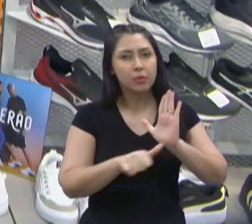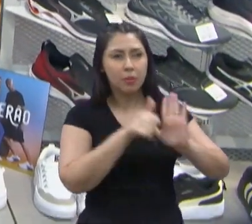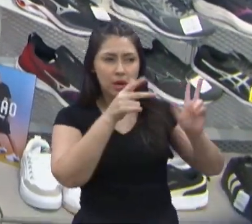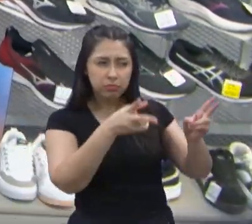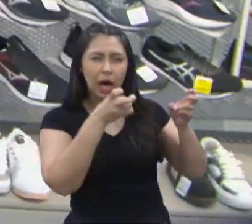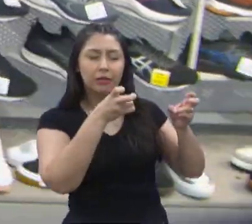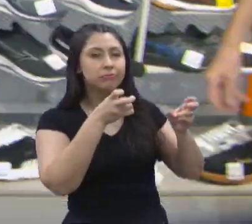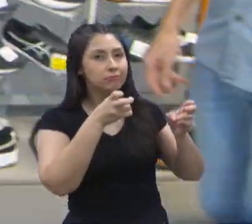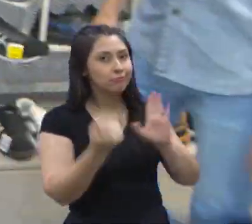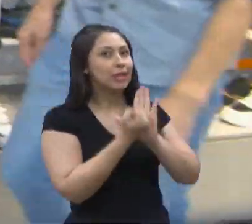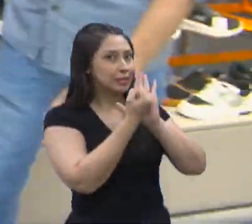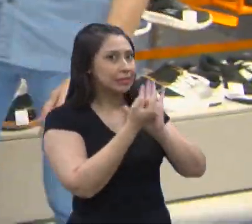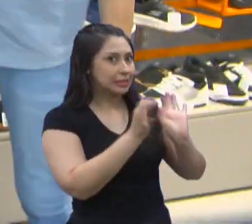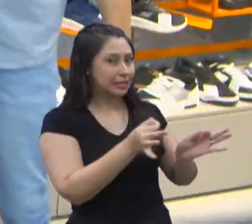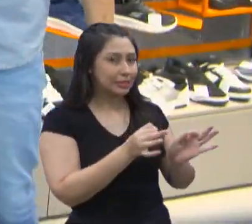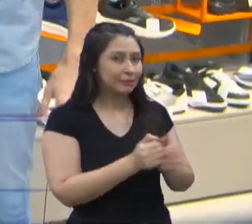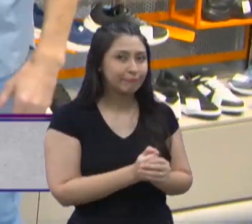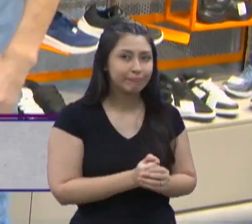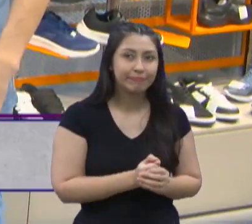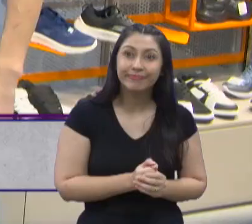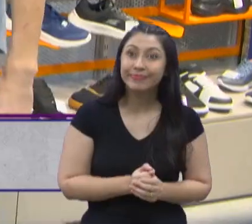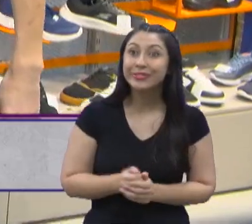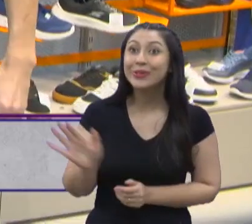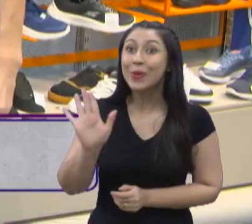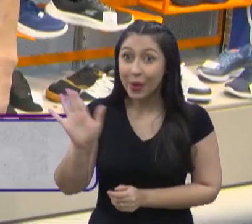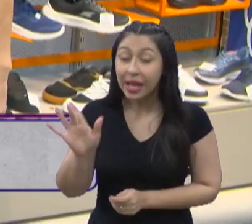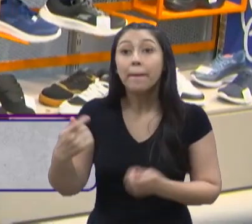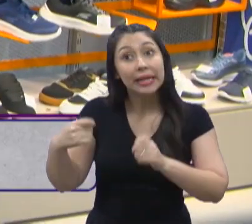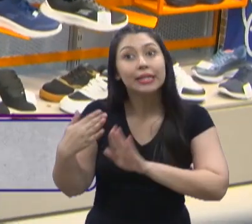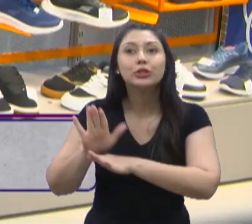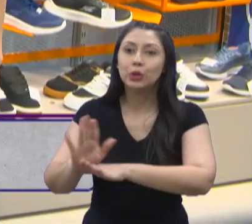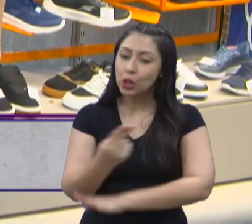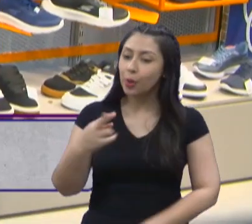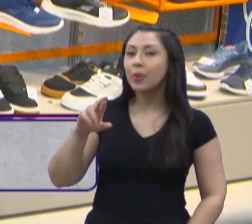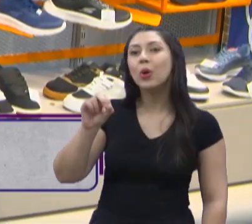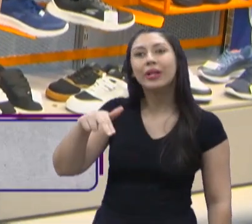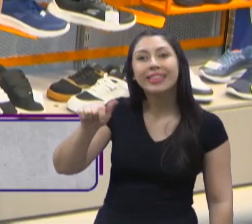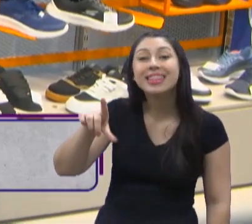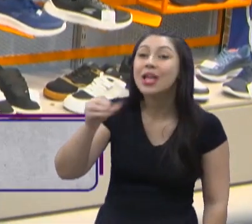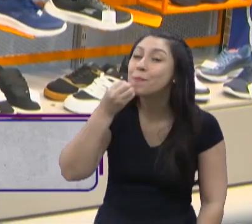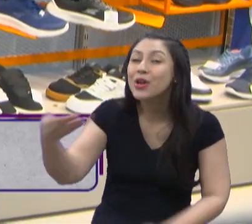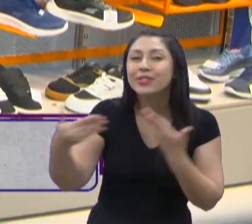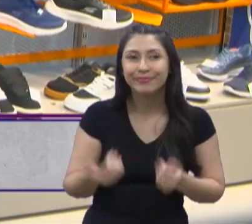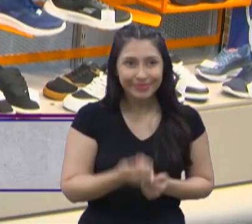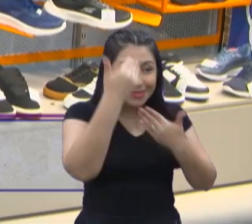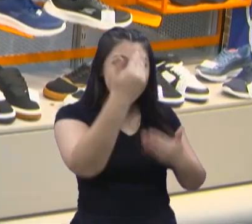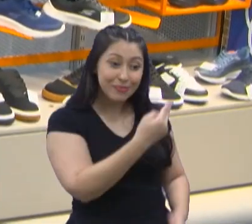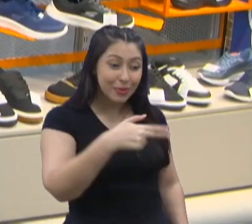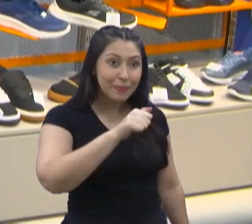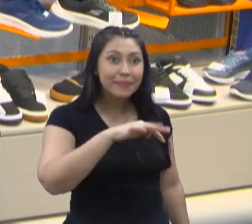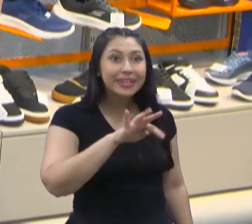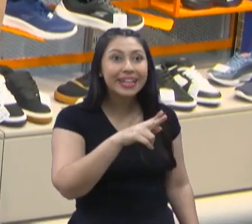mesmo? Olá, se precisar, meu nome é Ronaldo, seja muito bem-vindo. Obrigado, Ronaldo. Meu nome é Matheus, prazer. Hoje